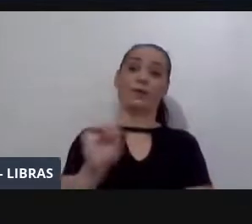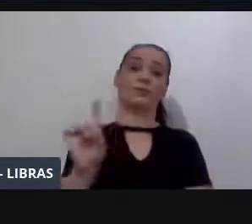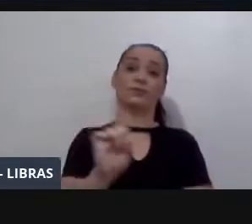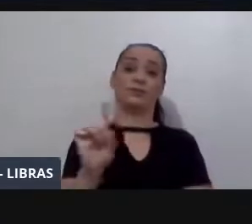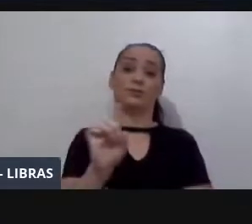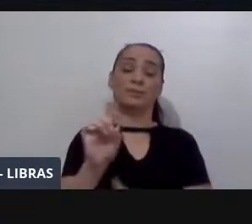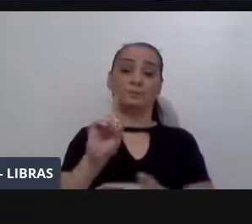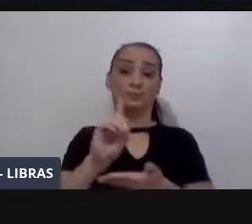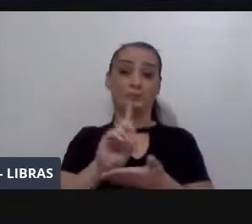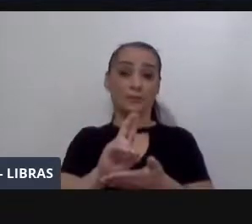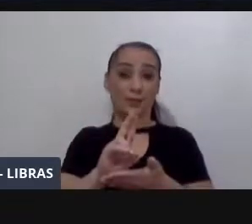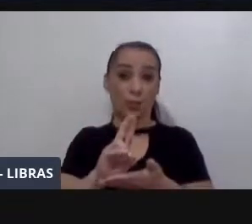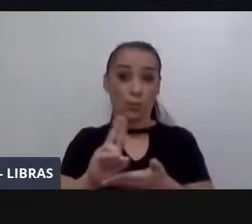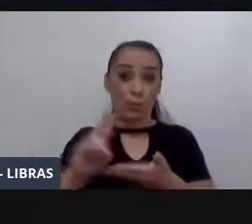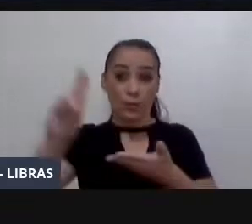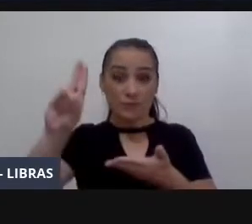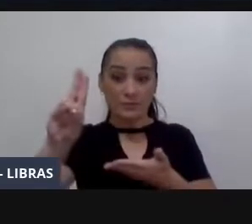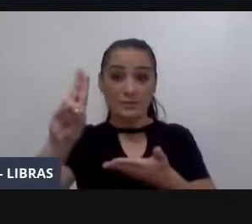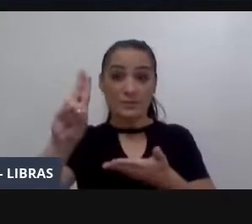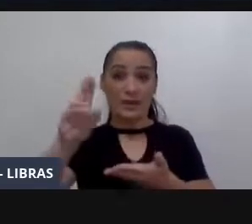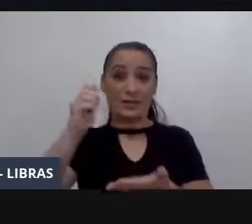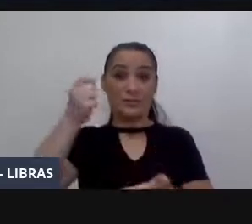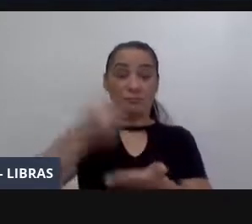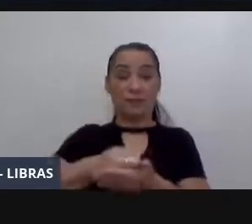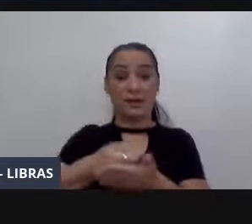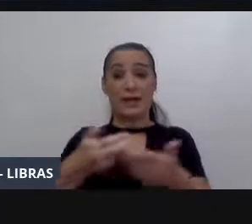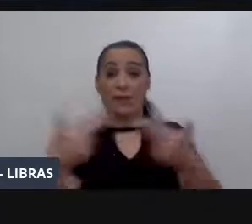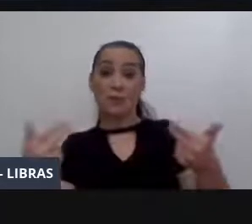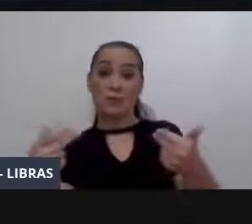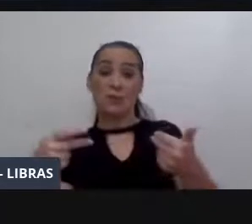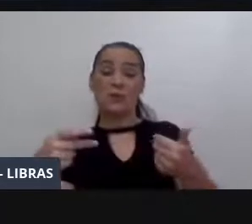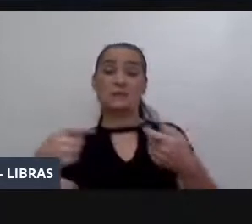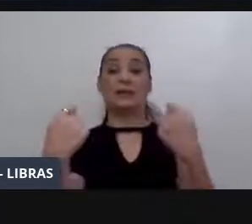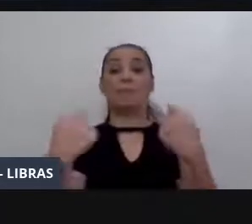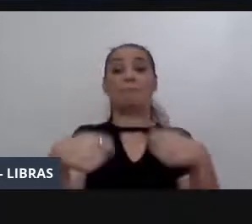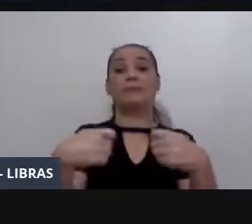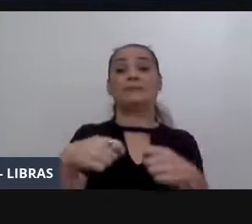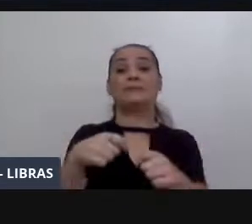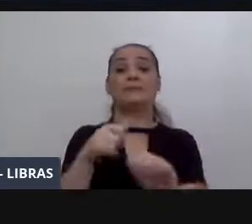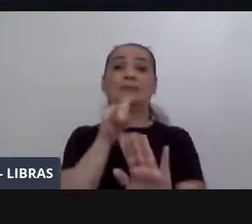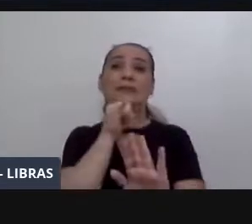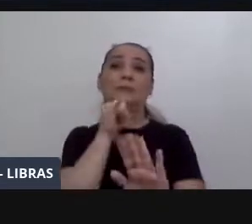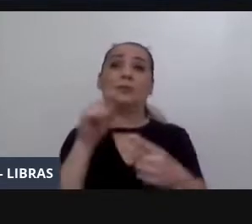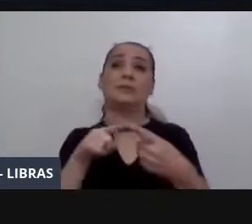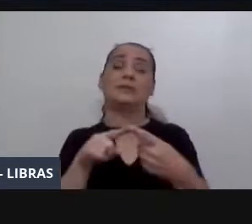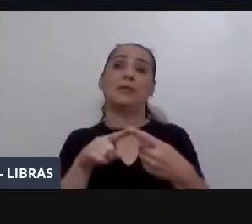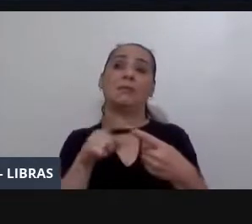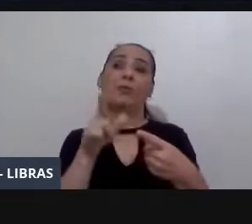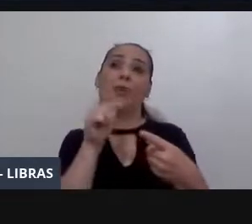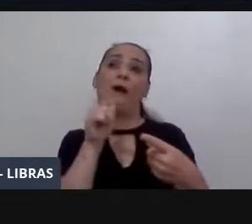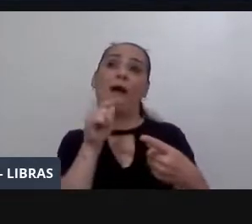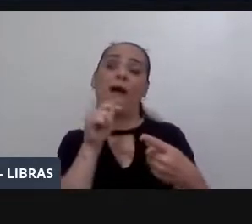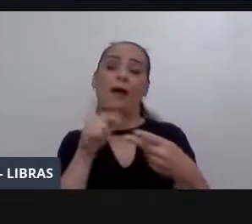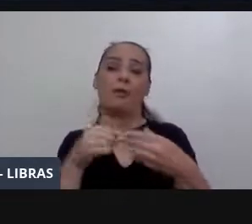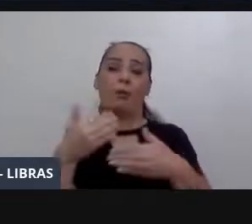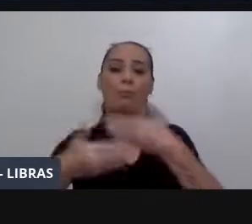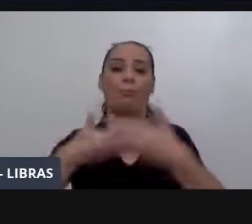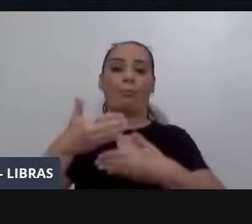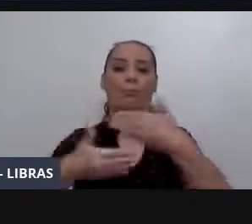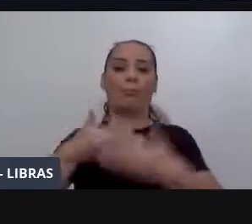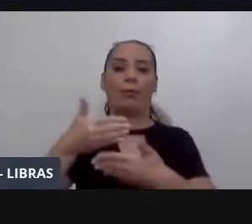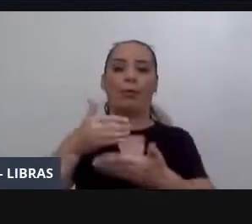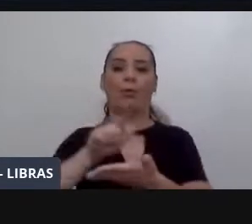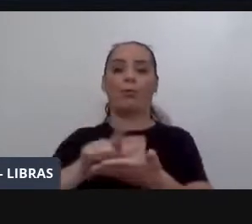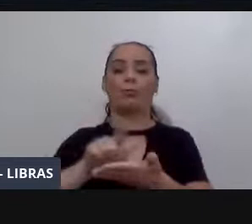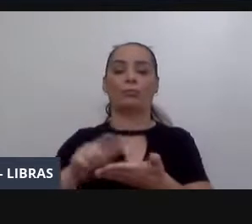pagar coisas necessárias como água e, desculpem falar nisso, mas papel higiênico. A gente está vivendo,